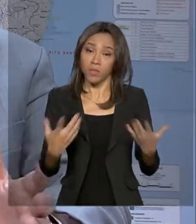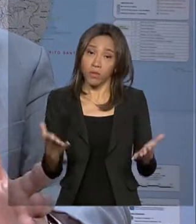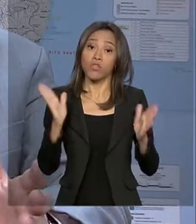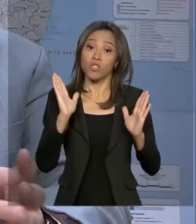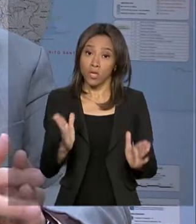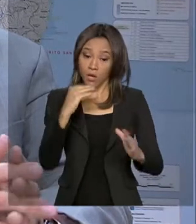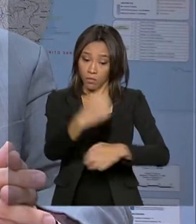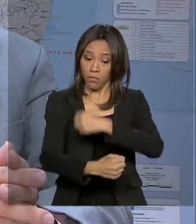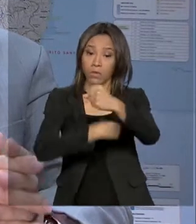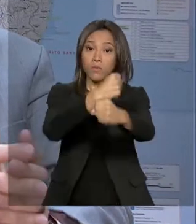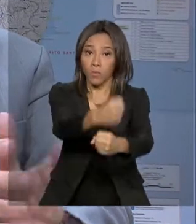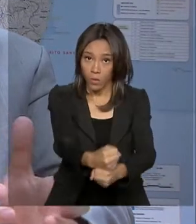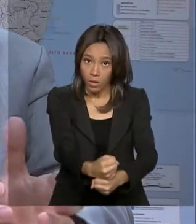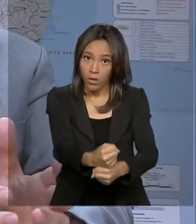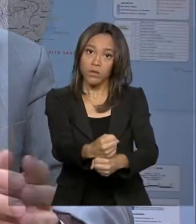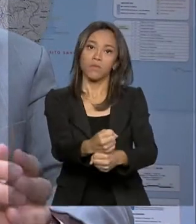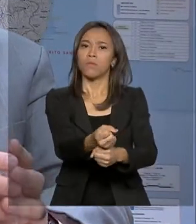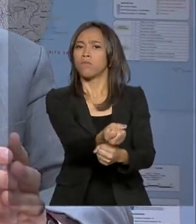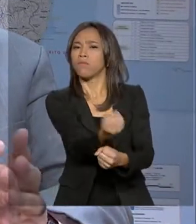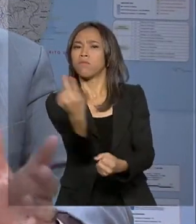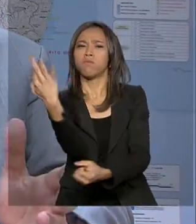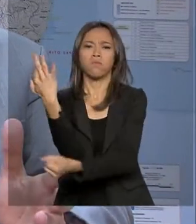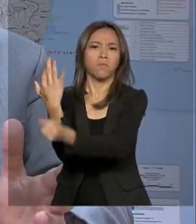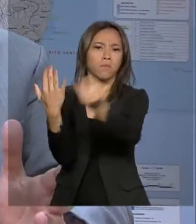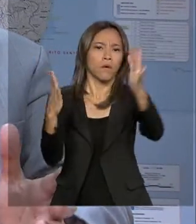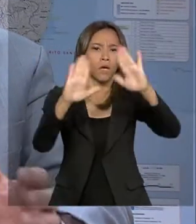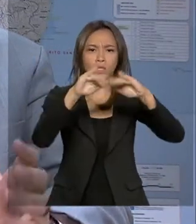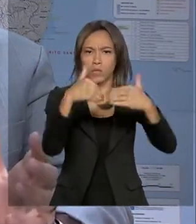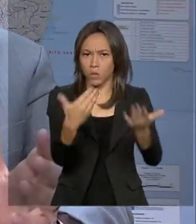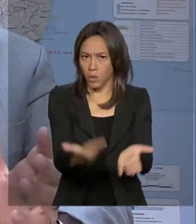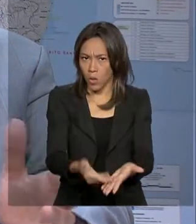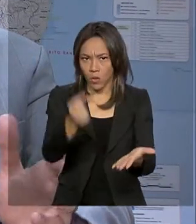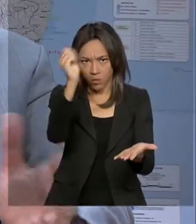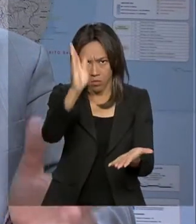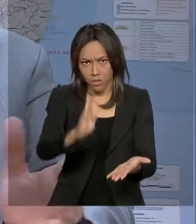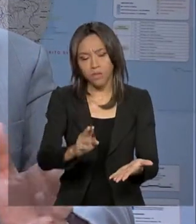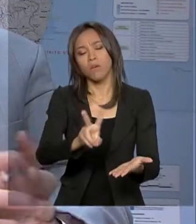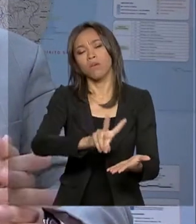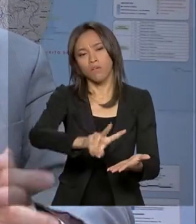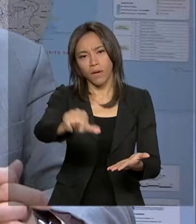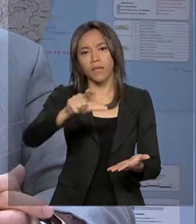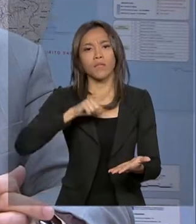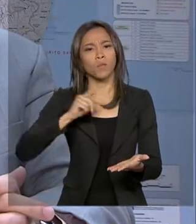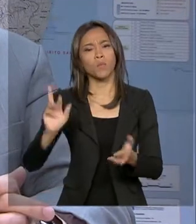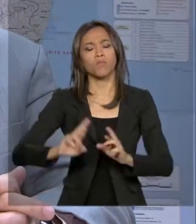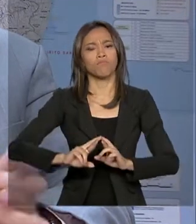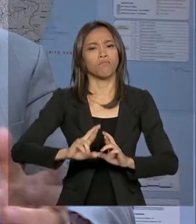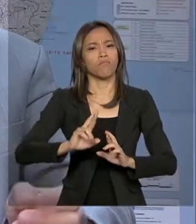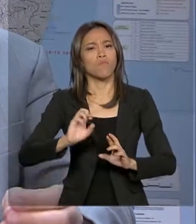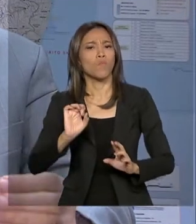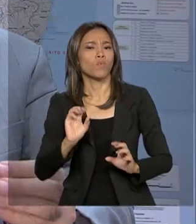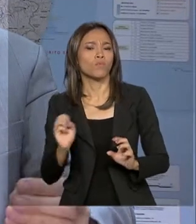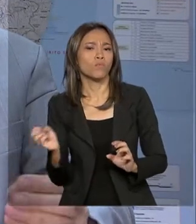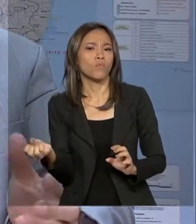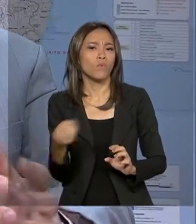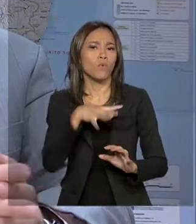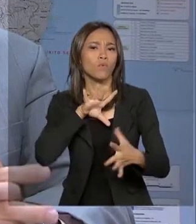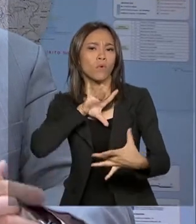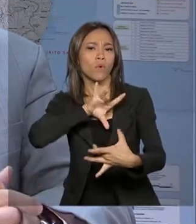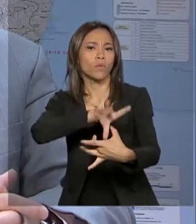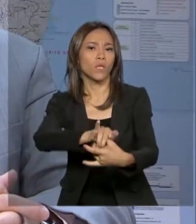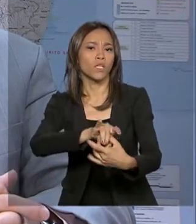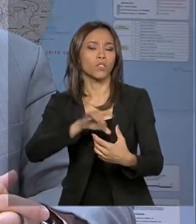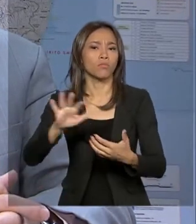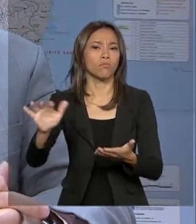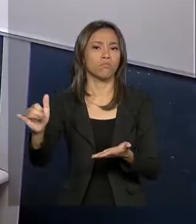o ano que vem muitas escolas, a grande maioria das escolas no Brasil já vai ter uma nova realidade em termos de método e técnica de